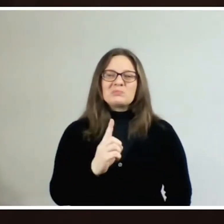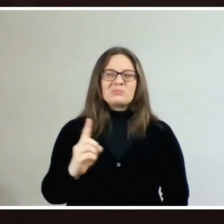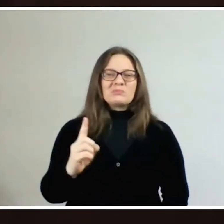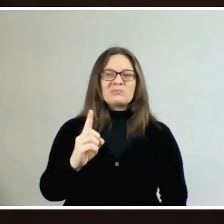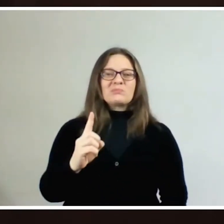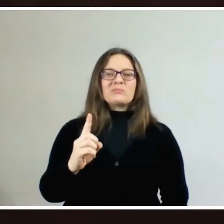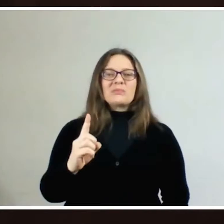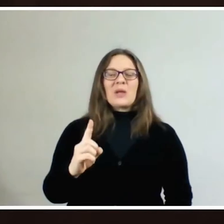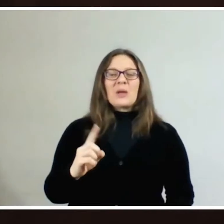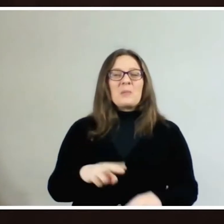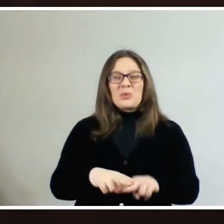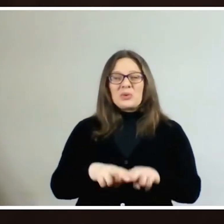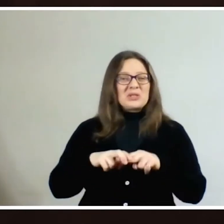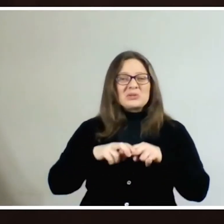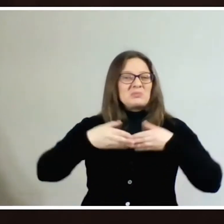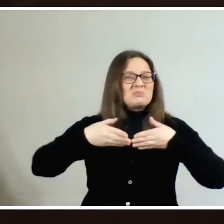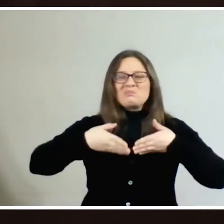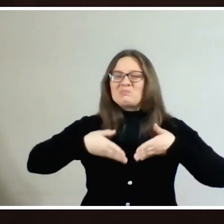ressuscitou.